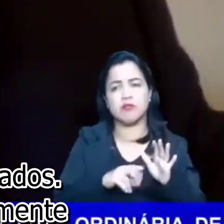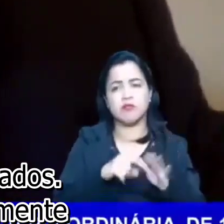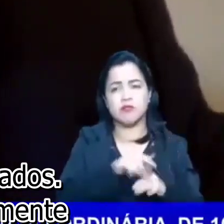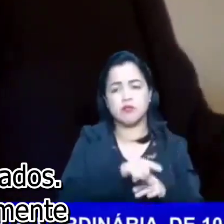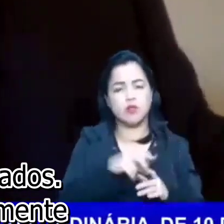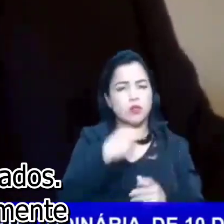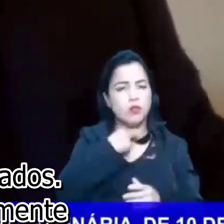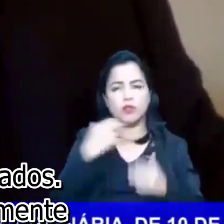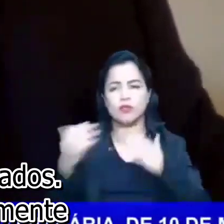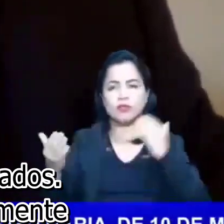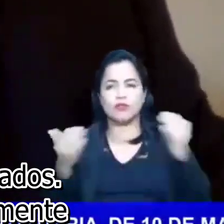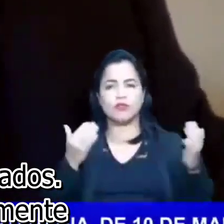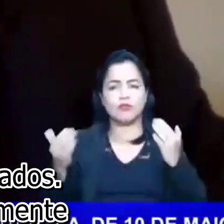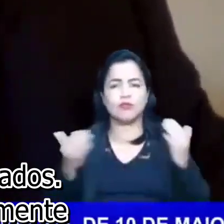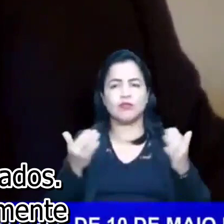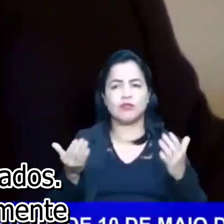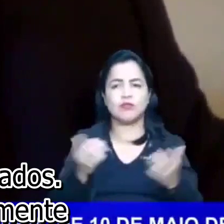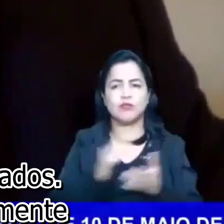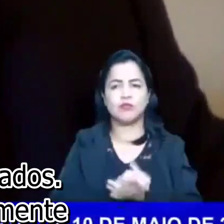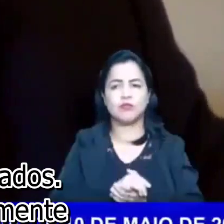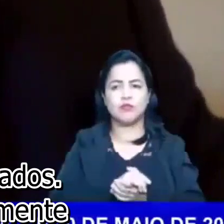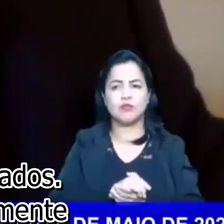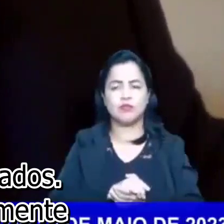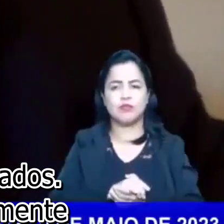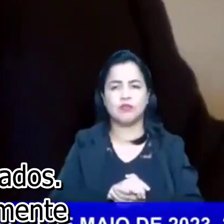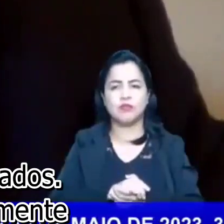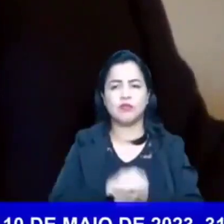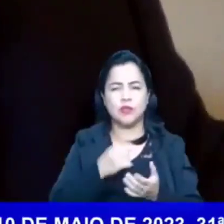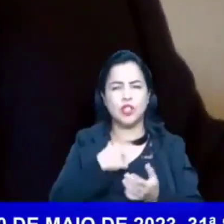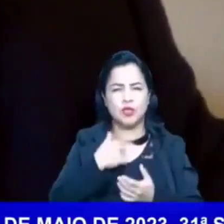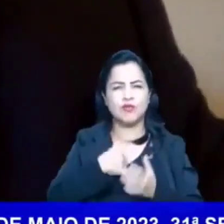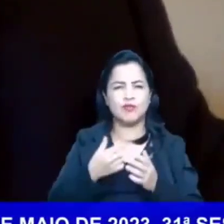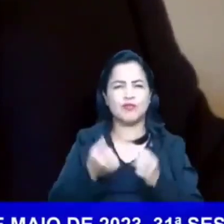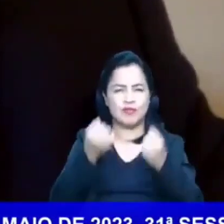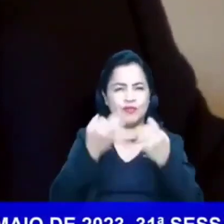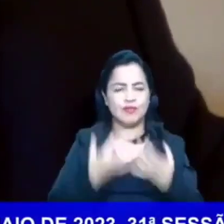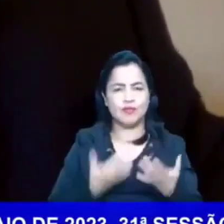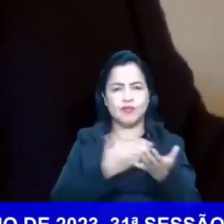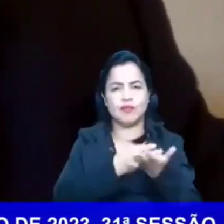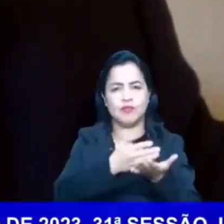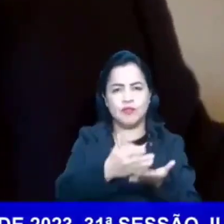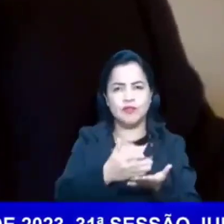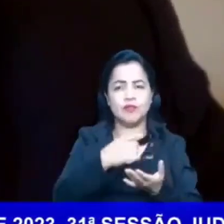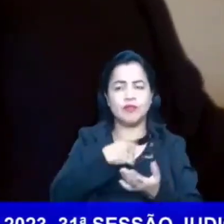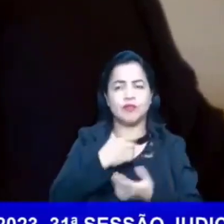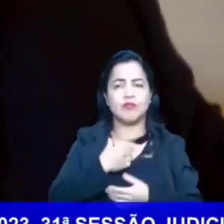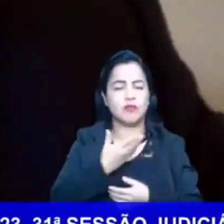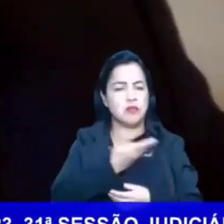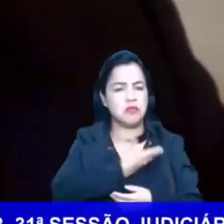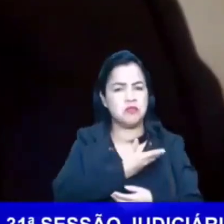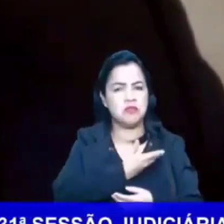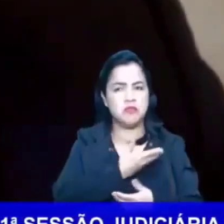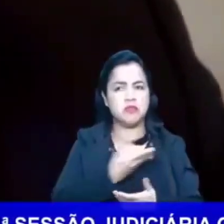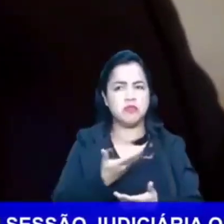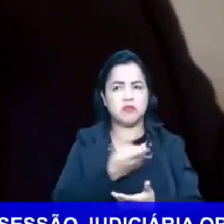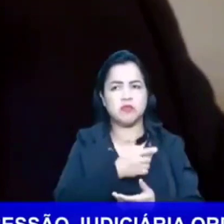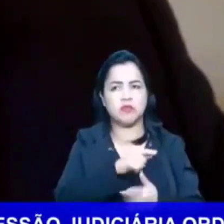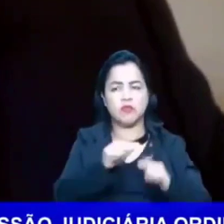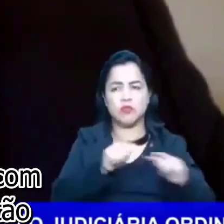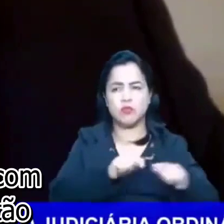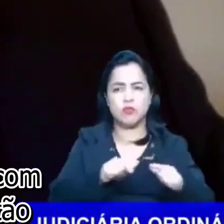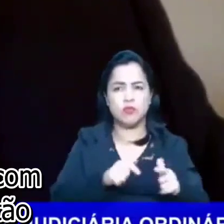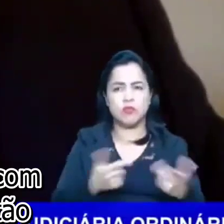como comparar, como disse inicialmente, colegas que não